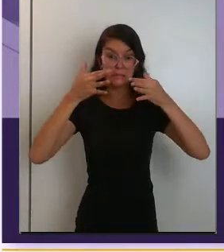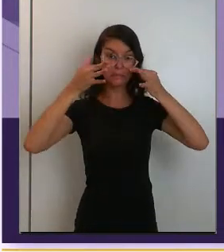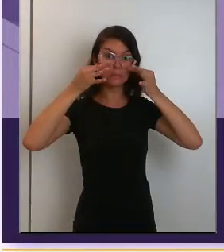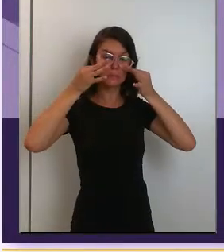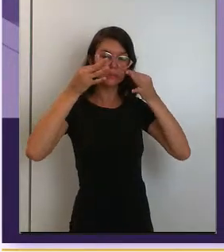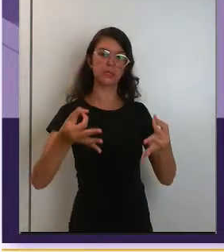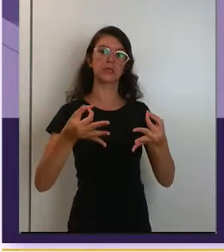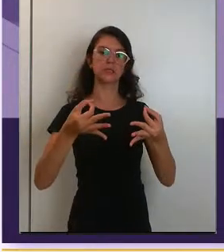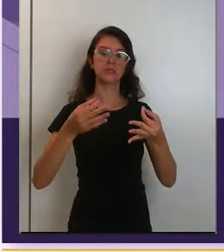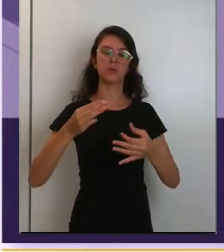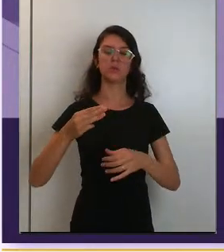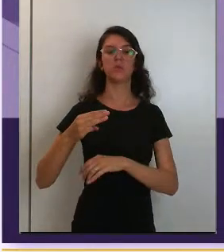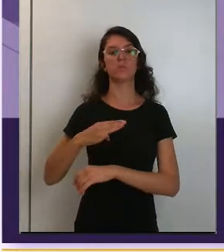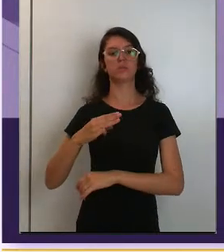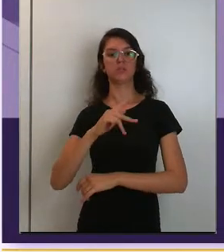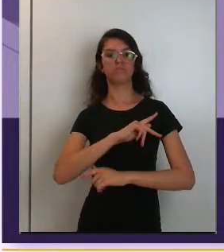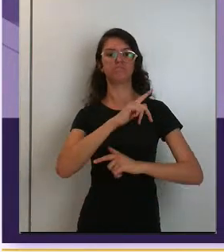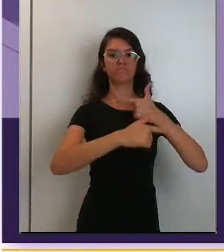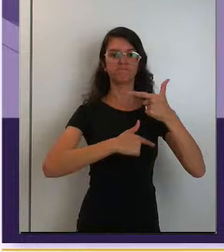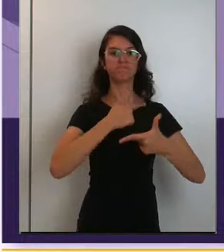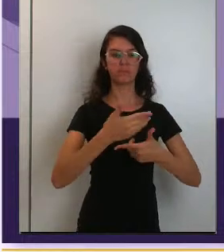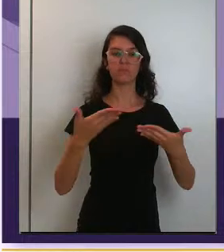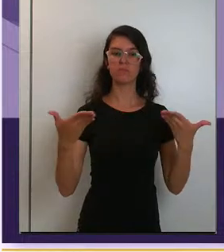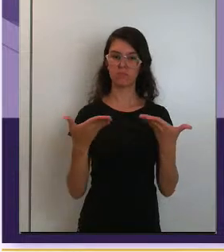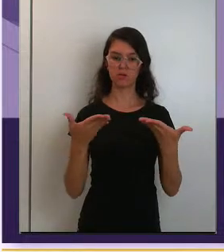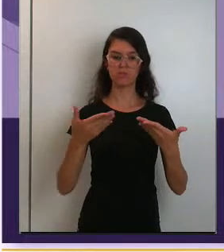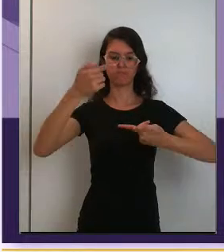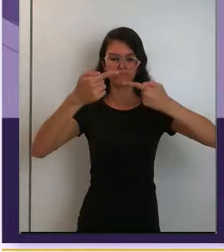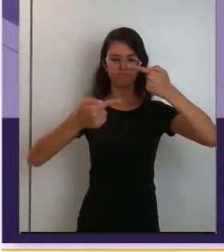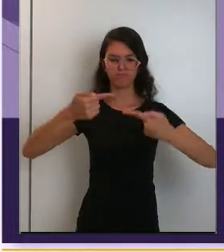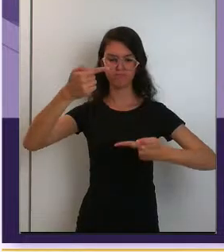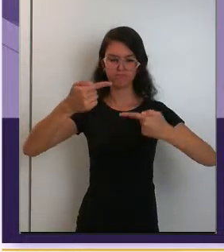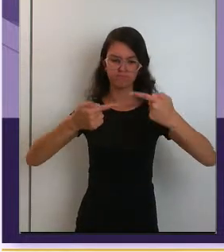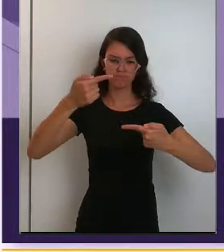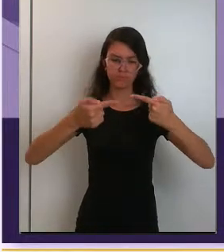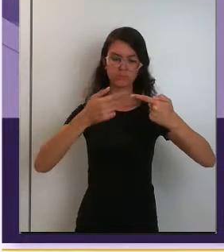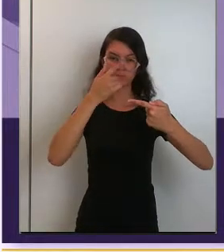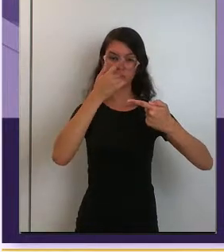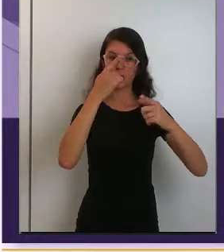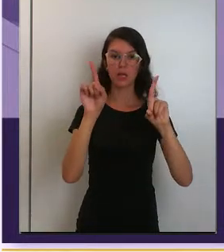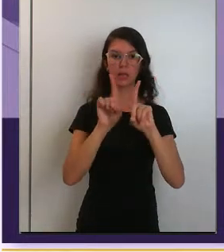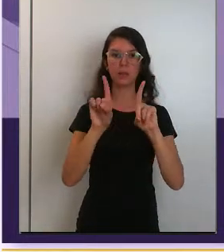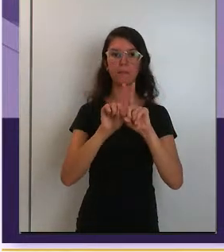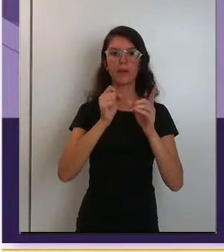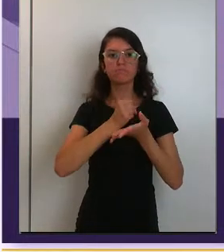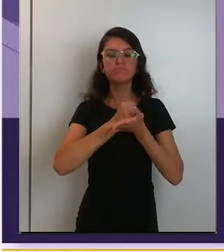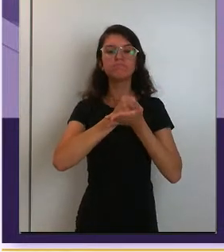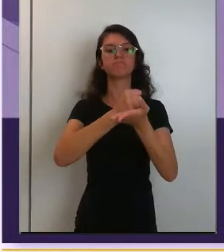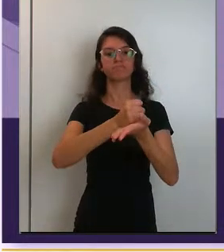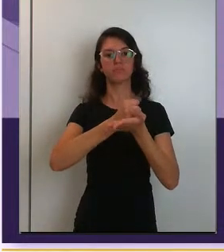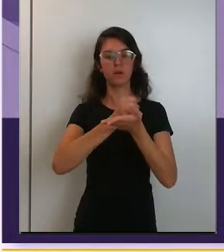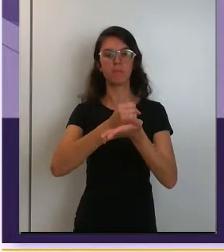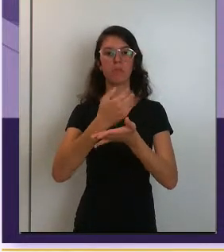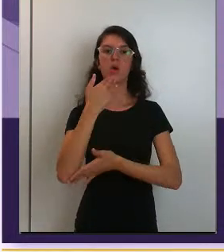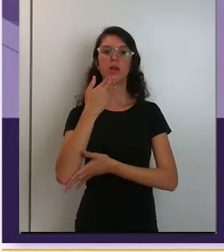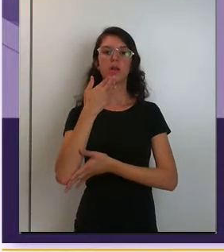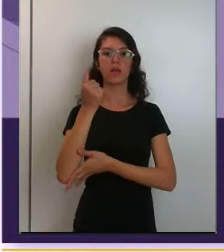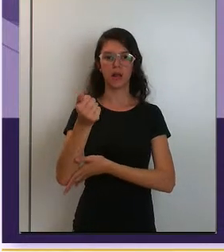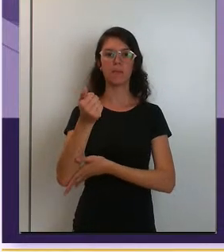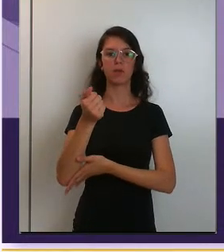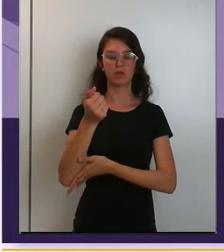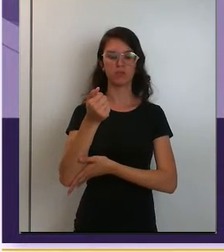Público está aqui para fazer essa discussão e, assim, contribuir para a melhora no